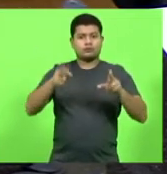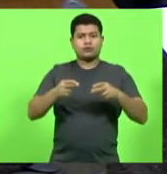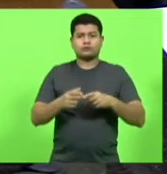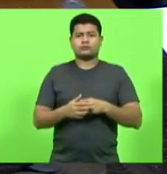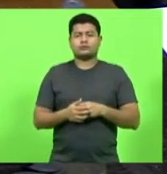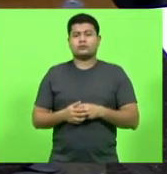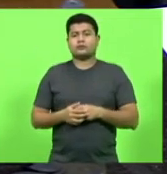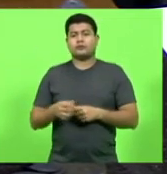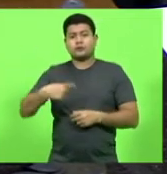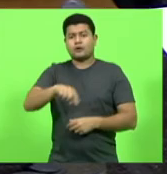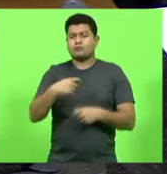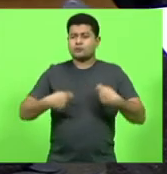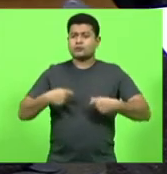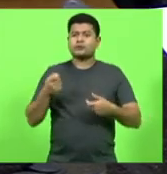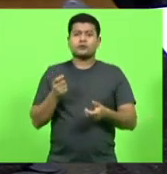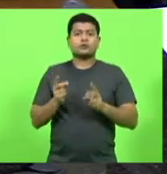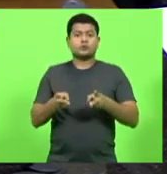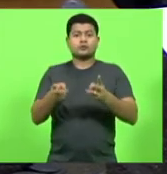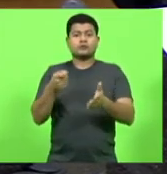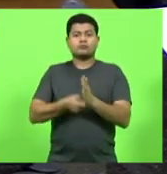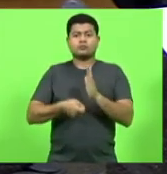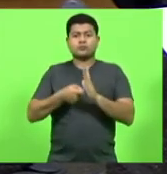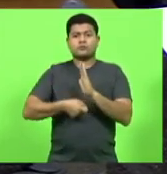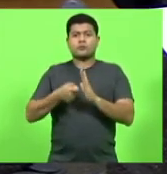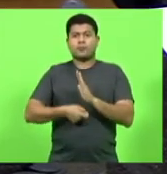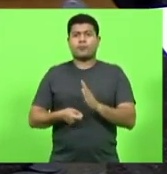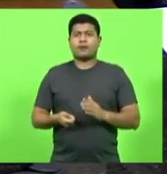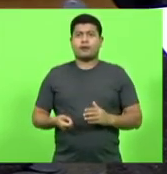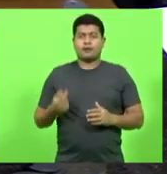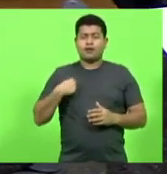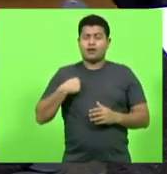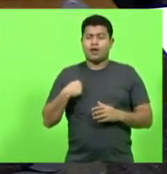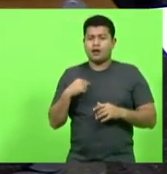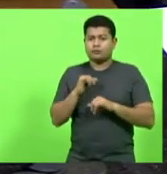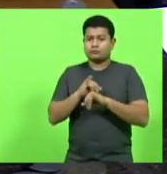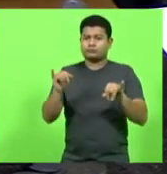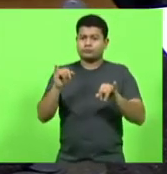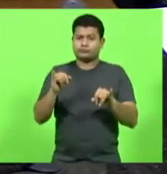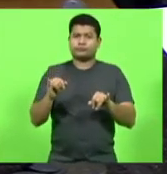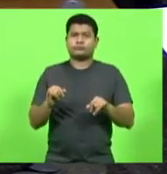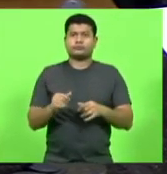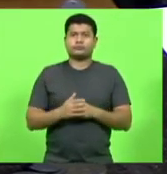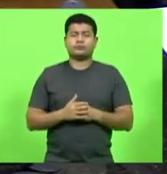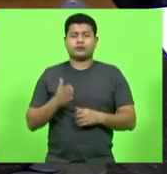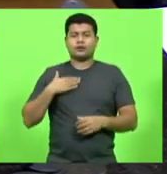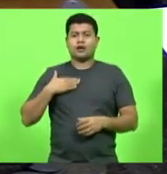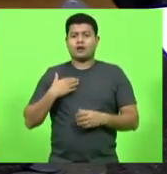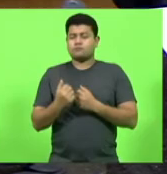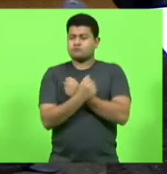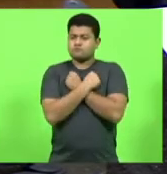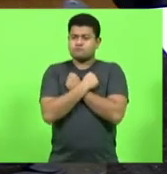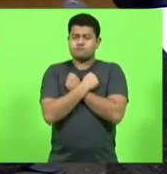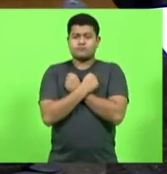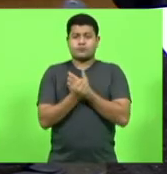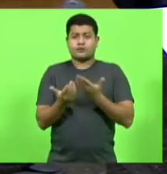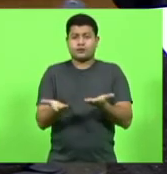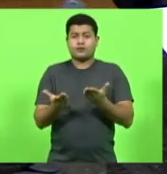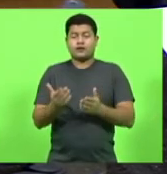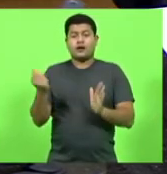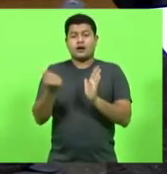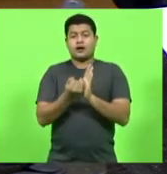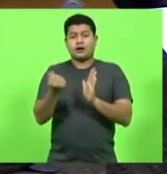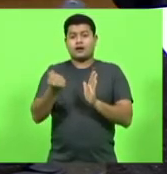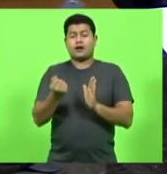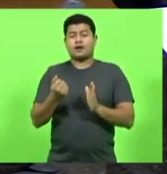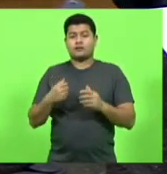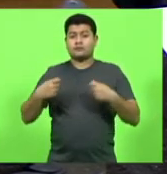que brigar, lutar e fazer com que isso aconteça. E é dessa forma que vamos trabalhando. Então, deixo aqui meu grande abraço e o meu registro de